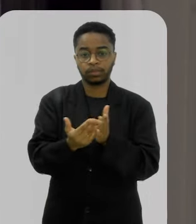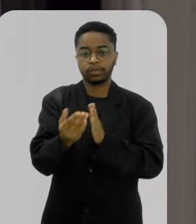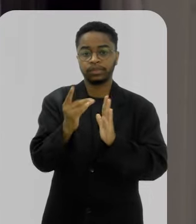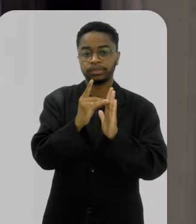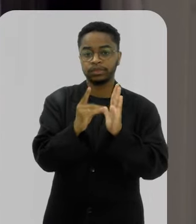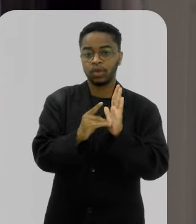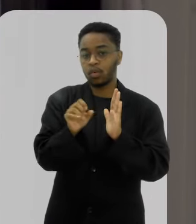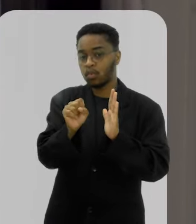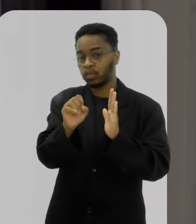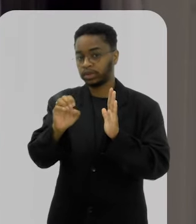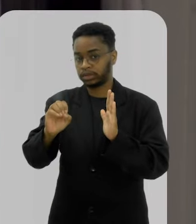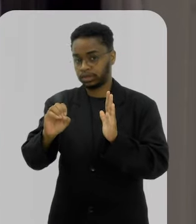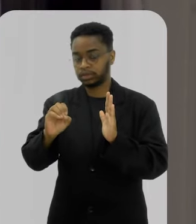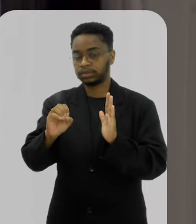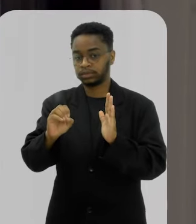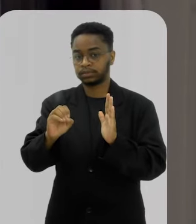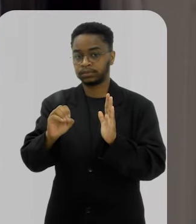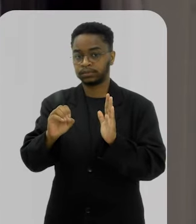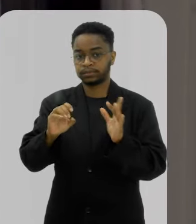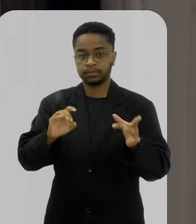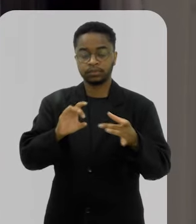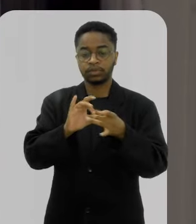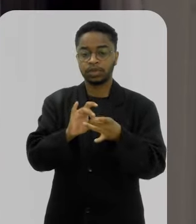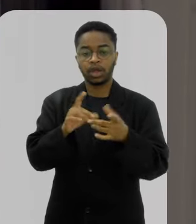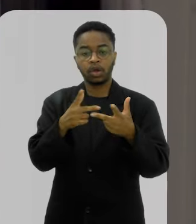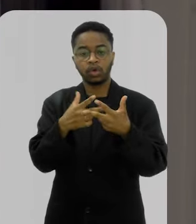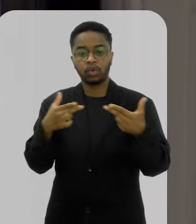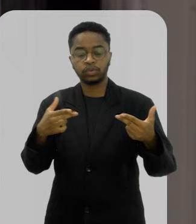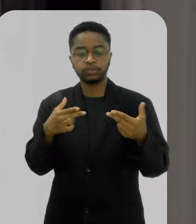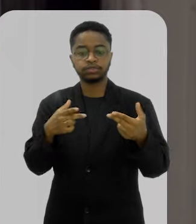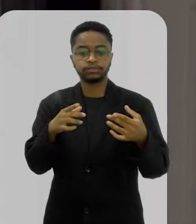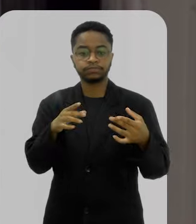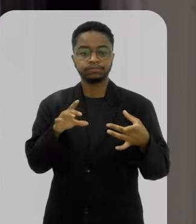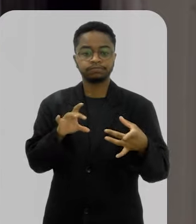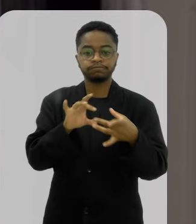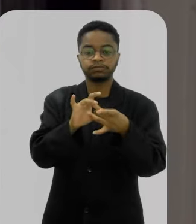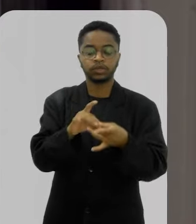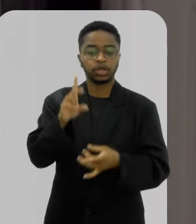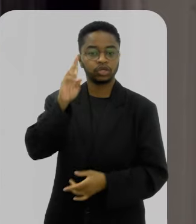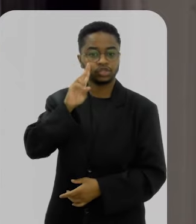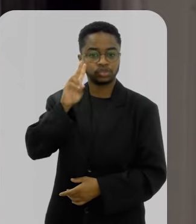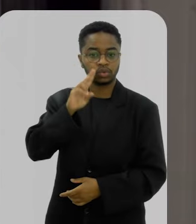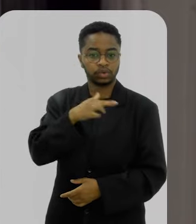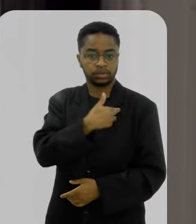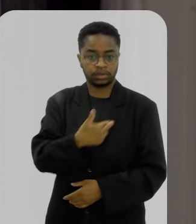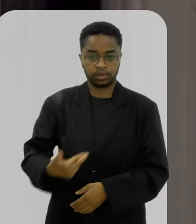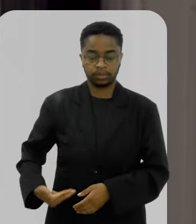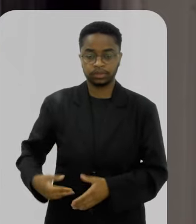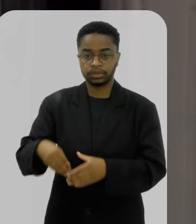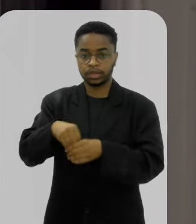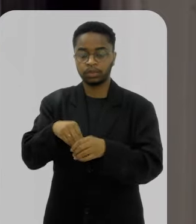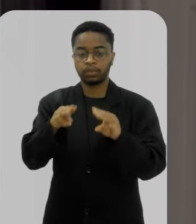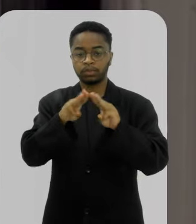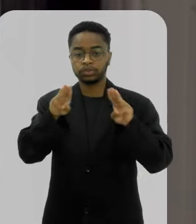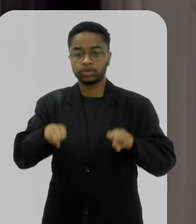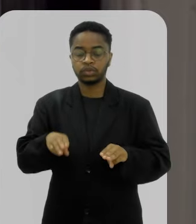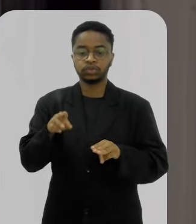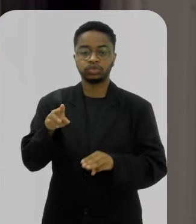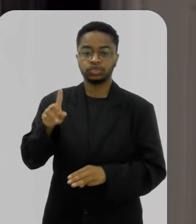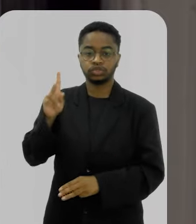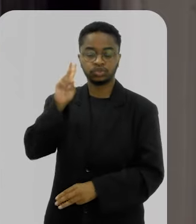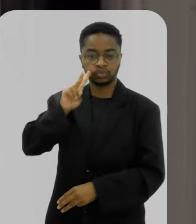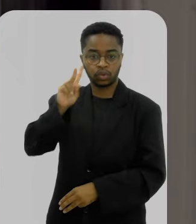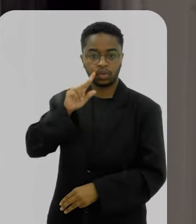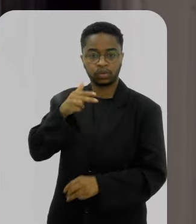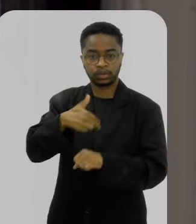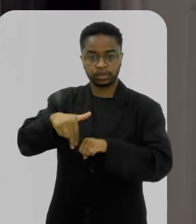desde a década de 80, ele vem de tudo que estava relacionado à história republicana no Museu Histórico